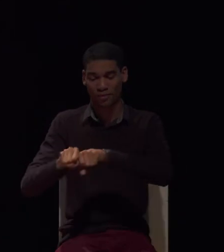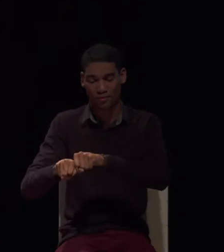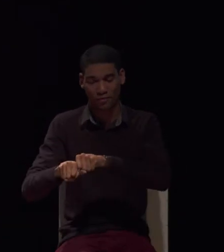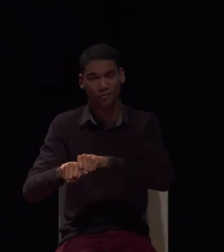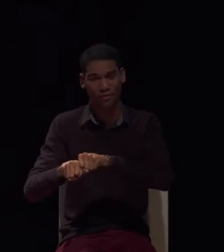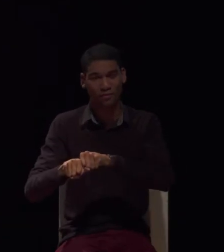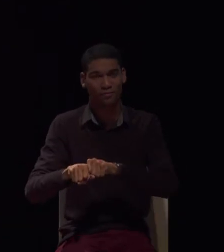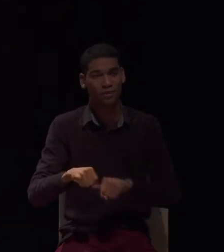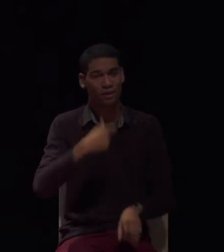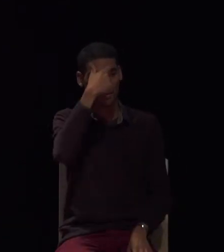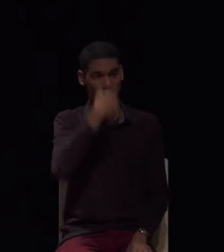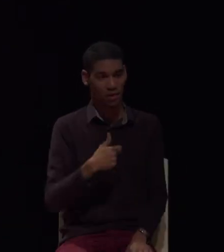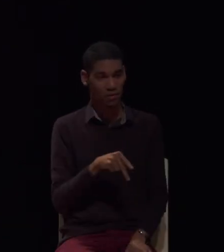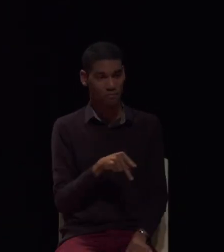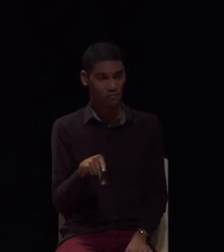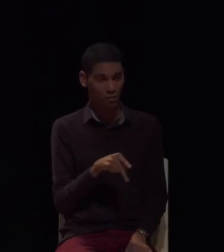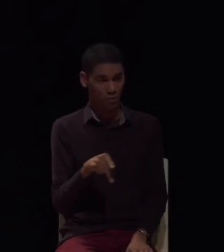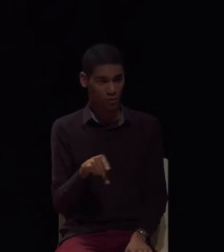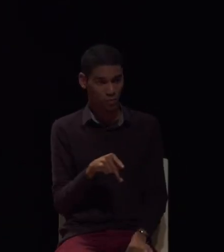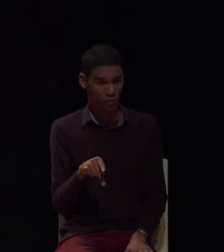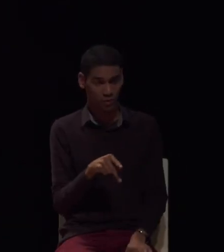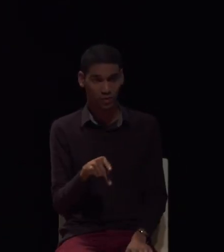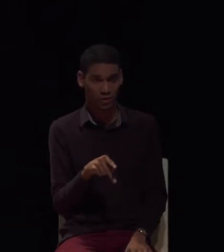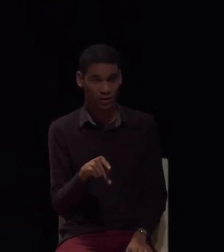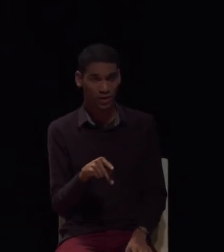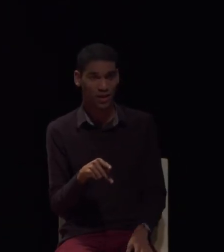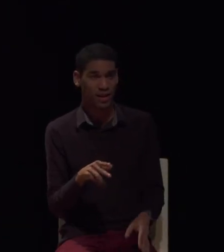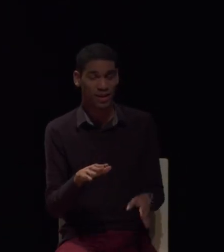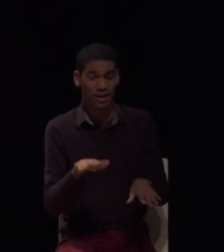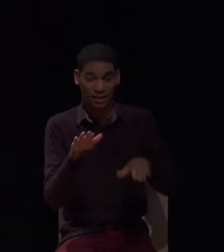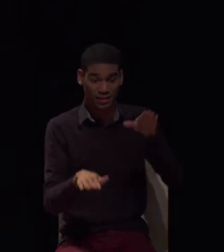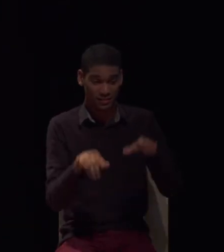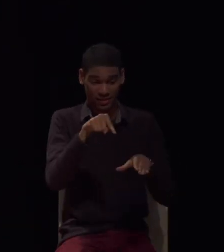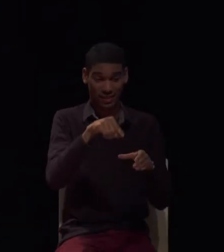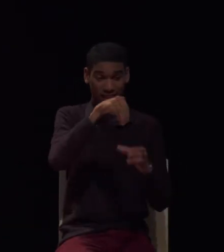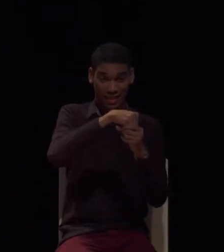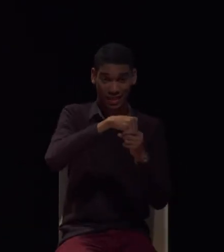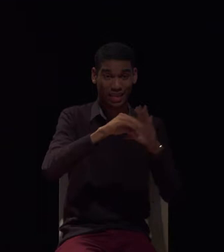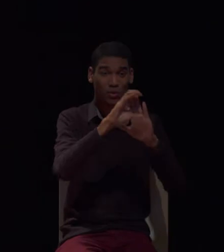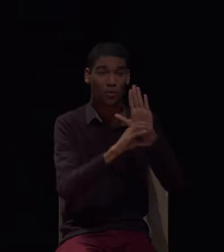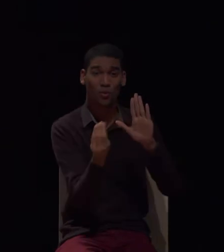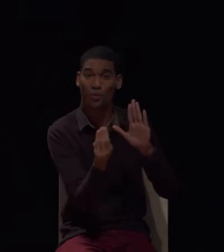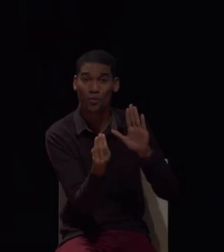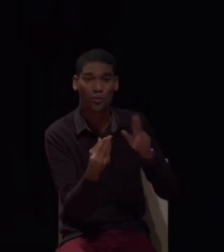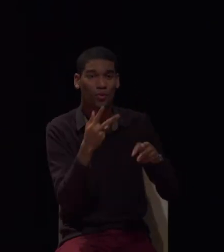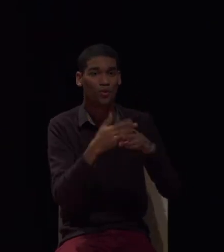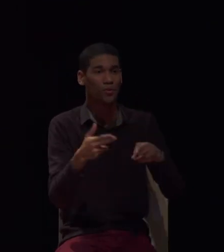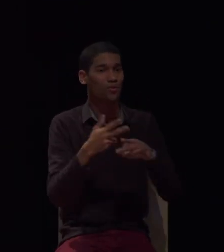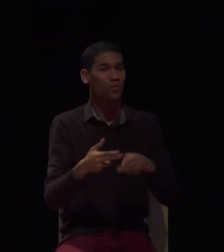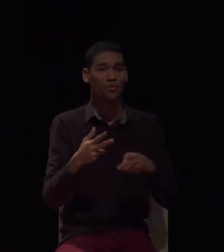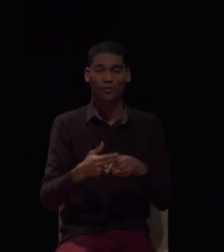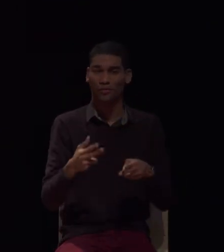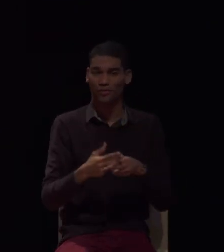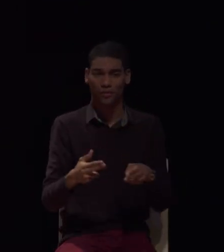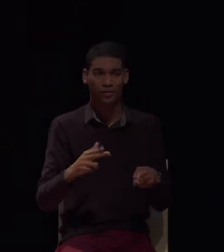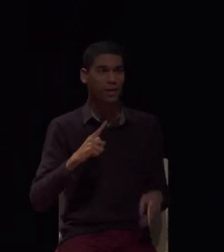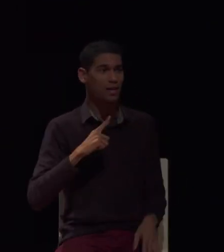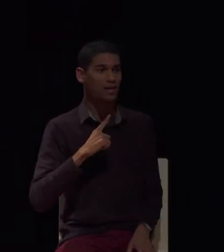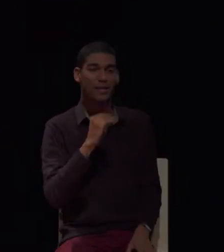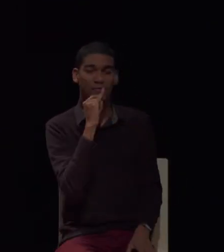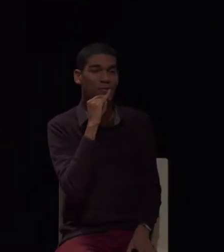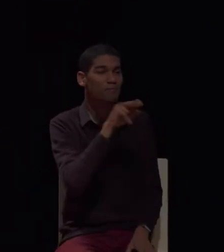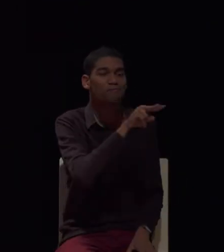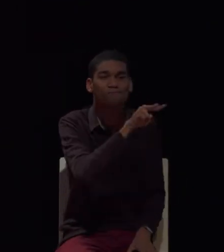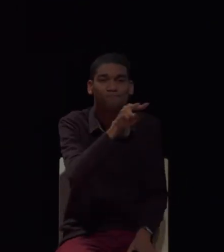educadora como o culto da mensagem como a democracia racial que a gente vê nos